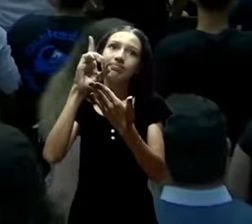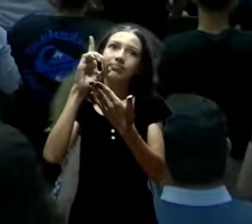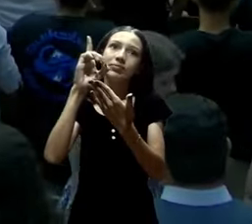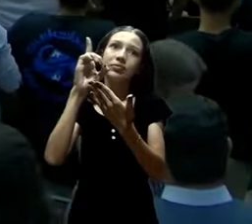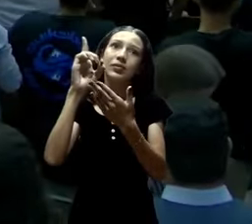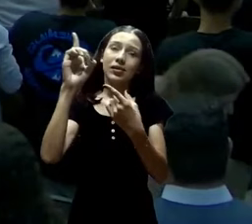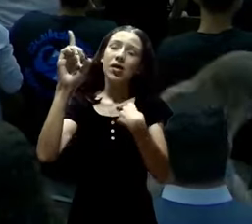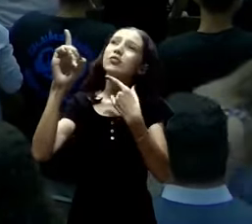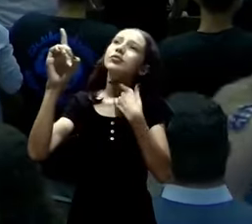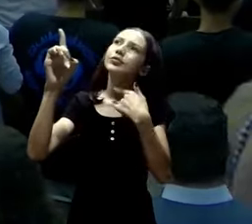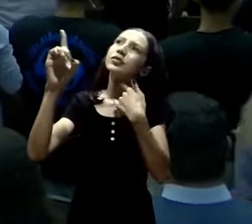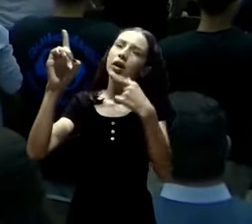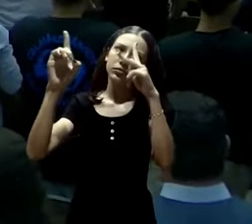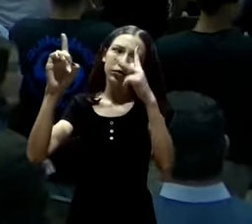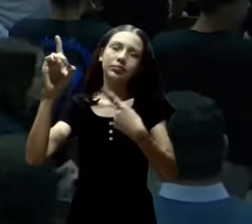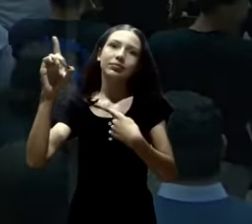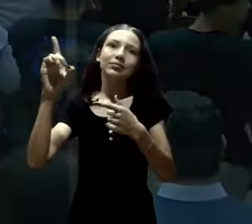tenho minhas vontades,